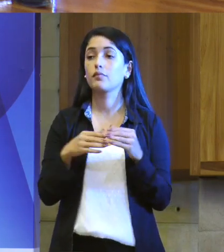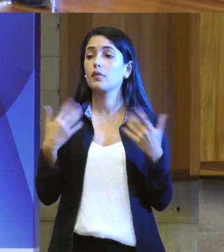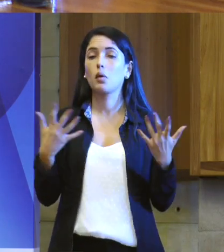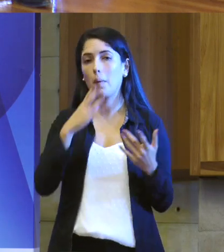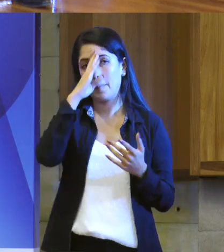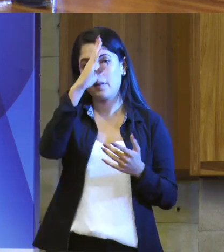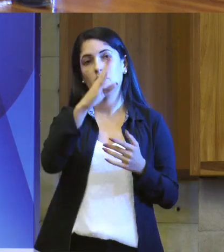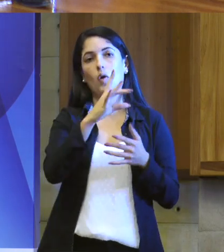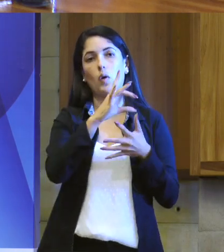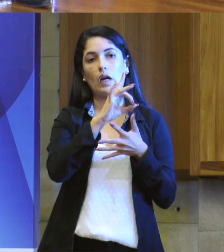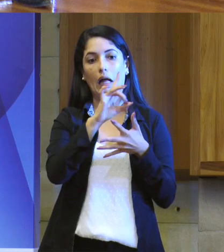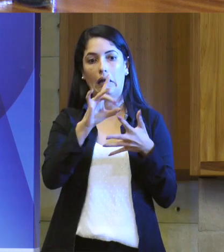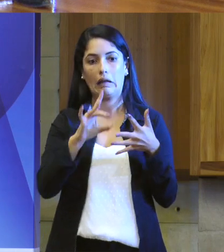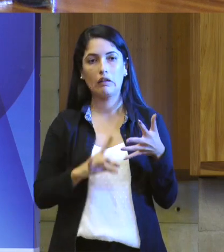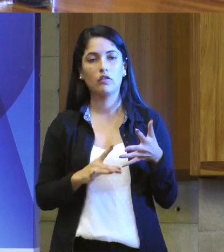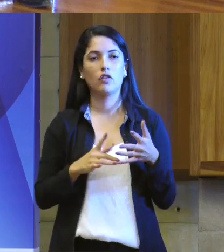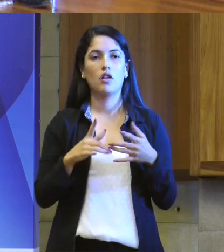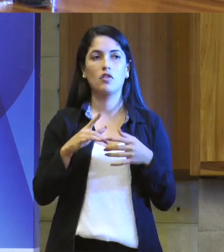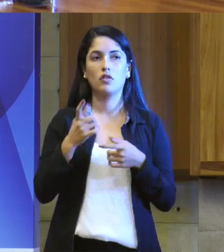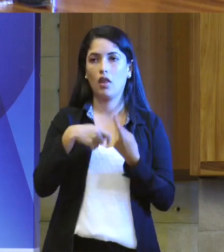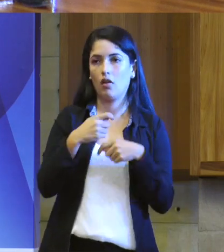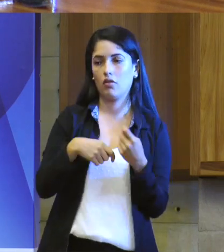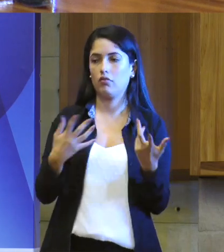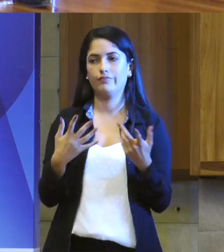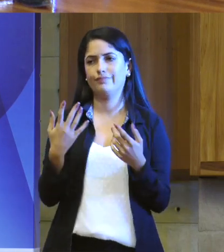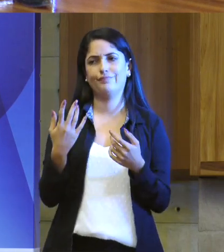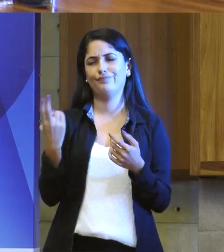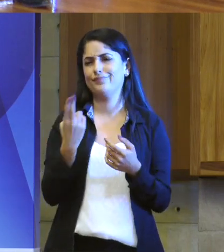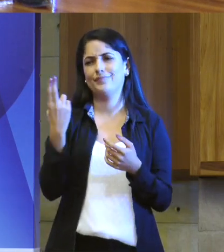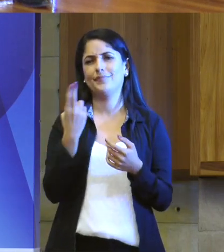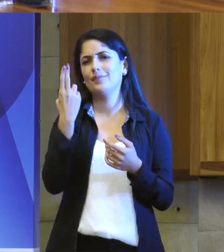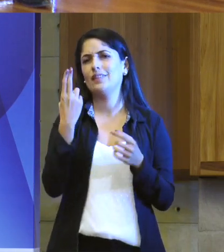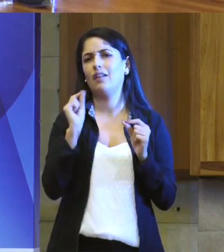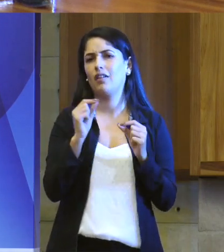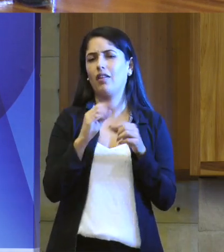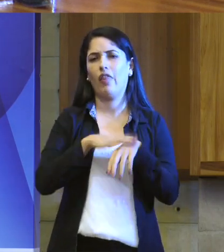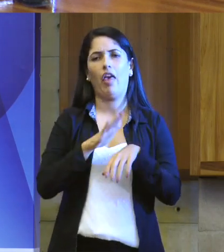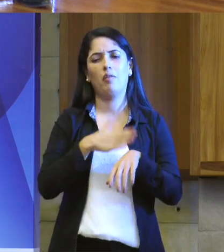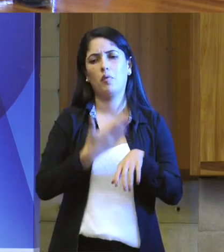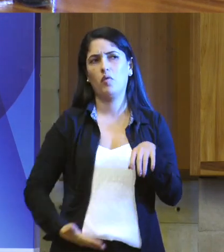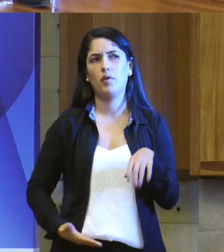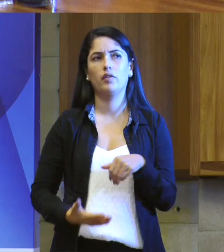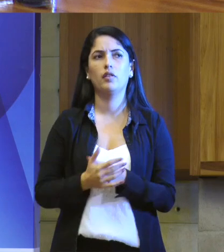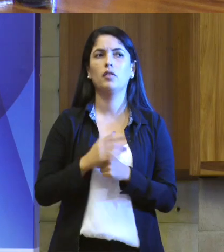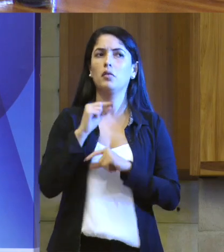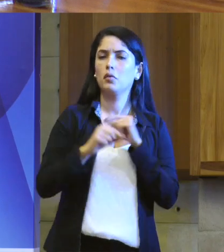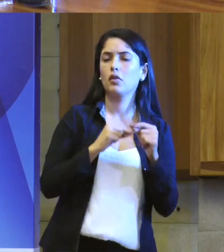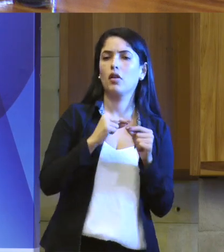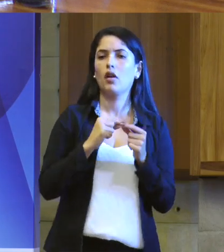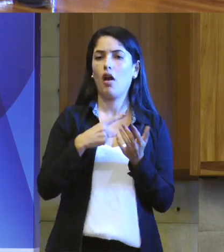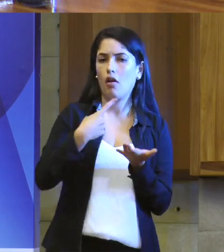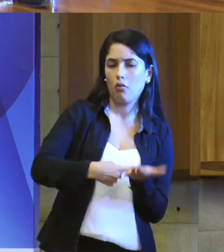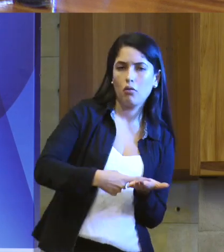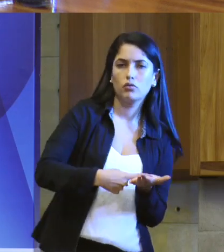de cada uma dessas negociações não dá eu vou perder muito tempo vou dizer o seguinte as negociações são todas de acordos